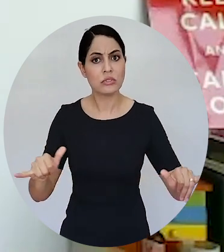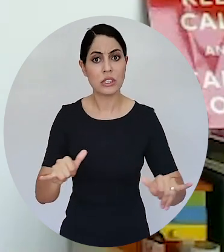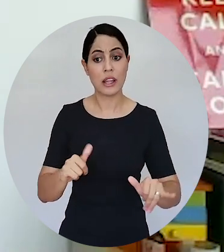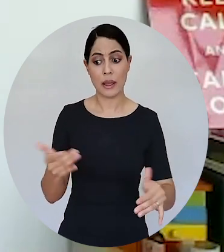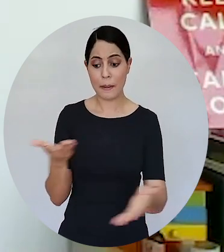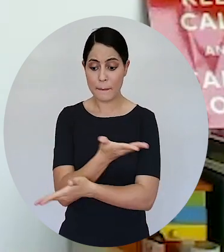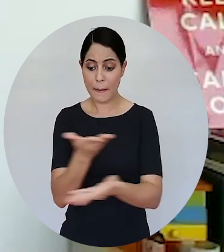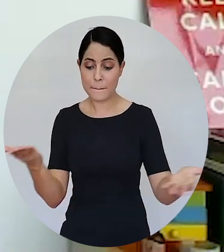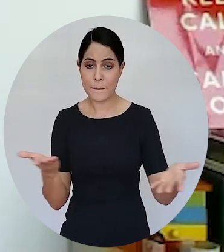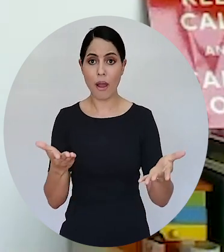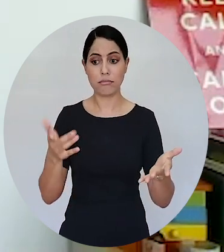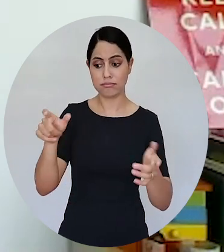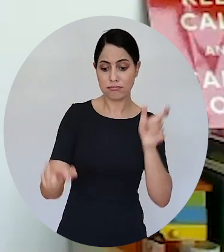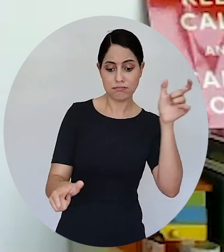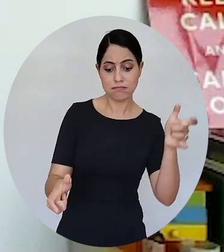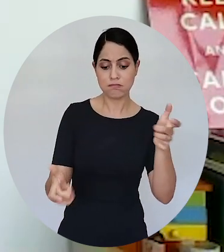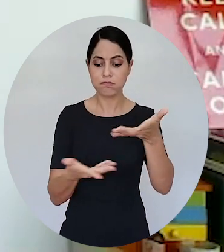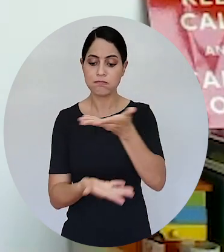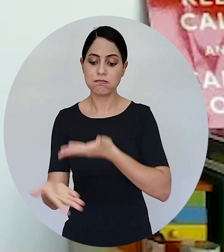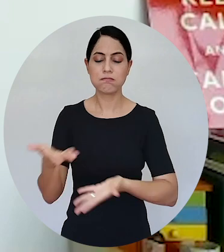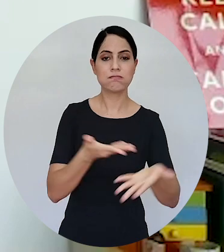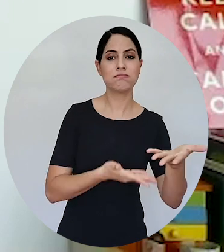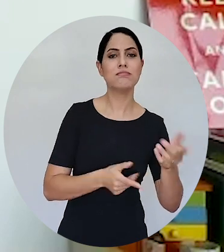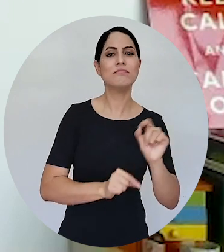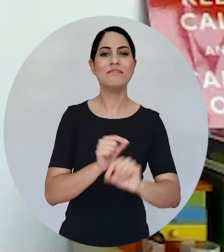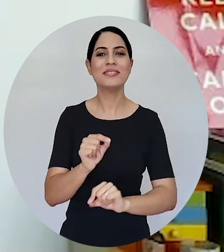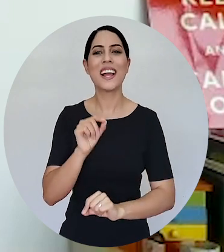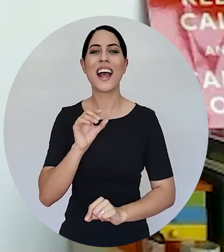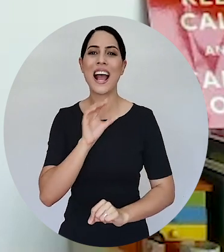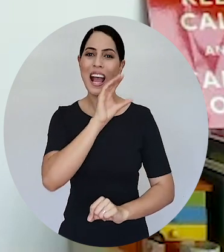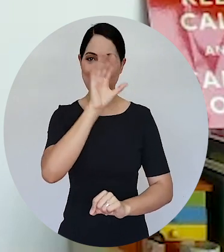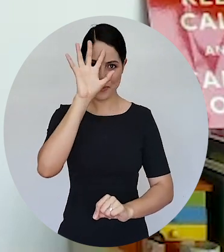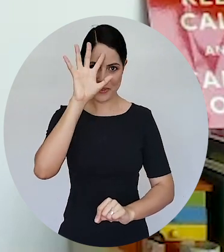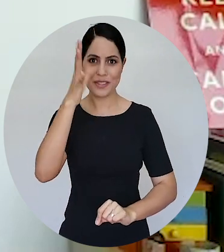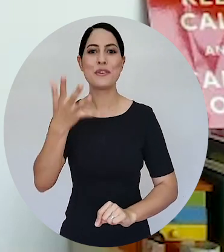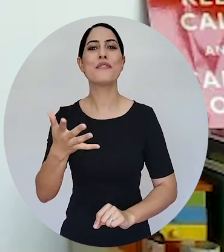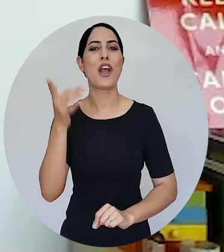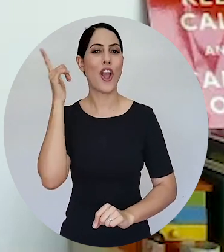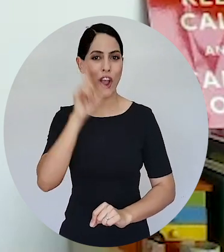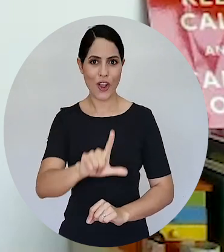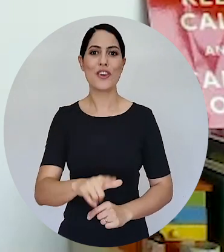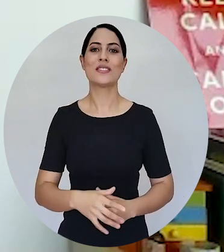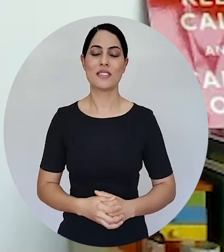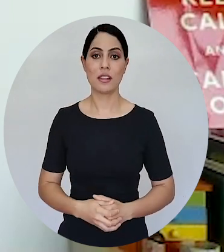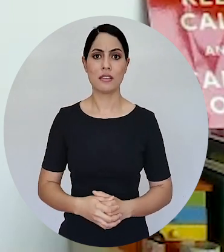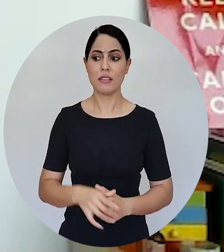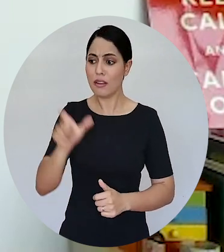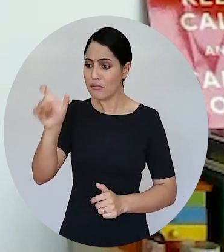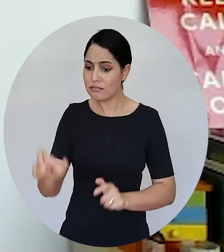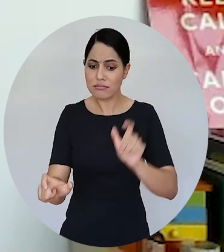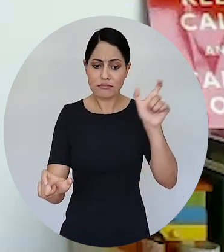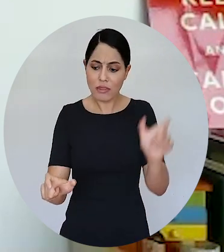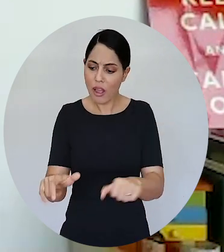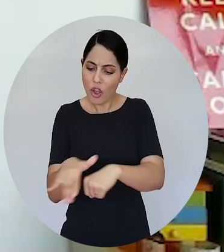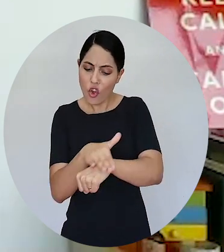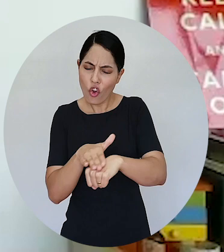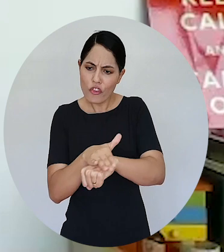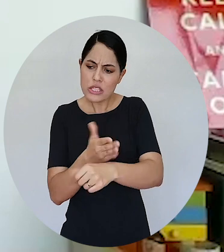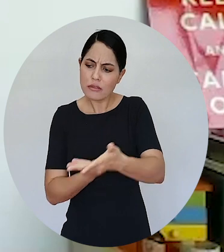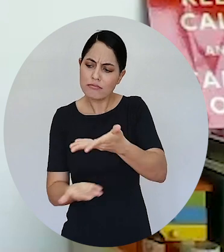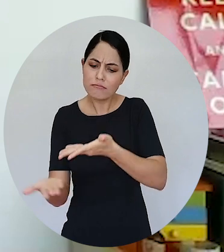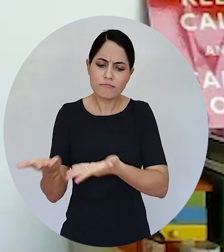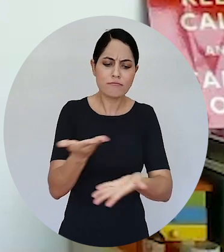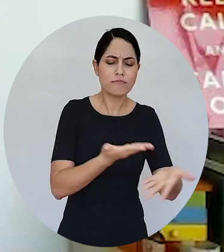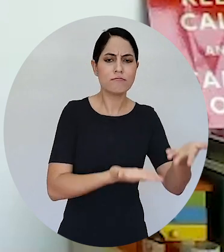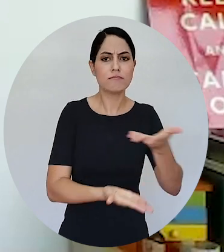mediação na propriedade intelectual, ela traz agilidade e traz as próprias partes conversarem